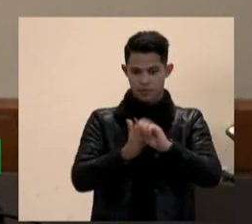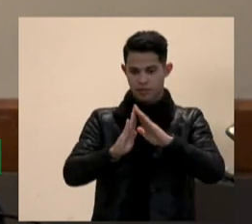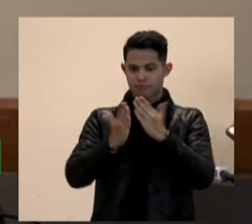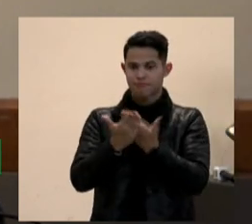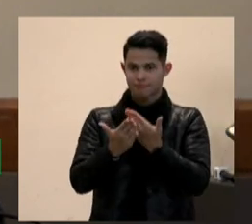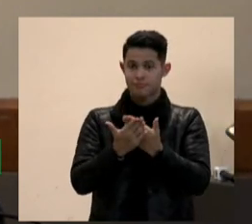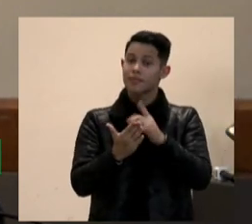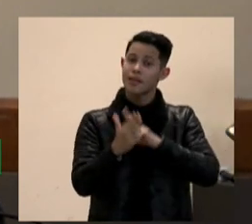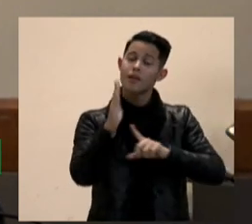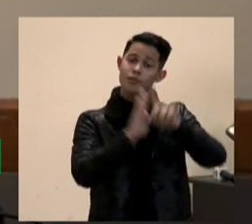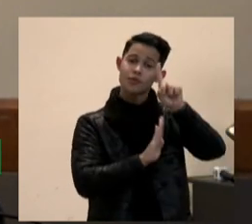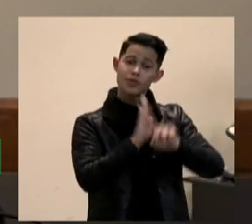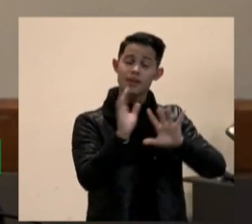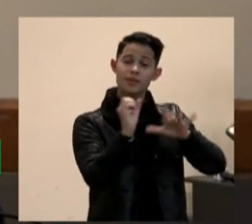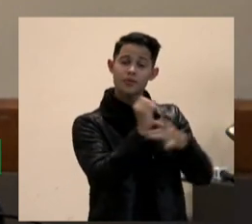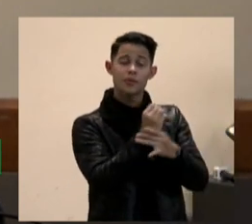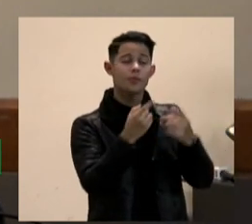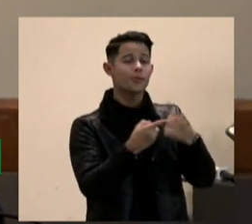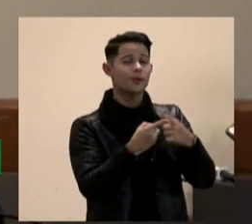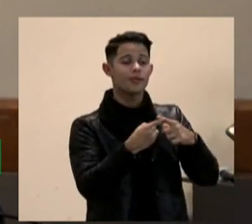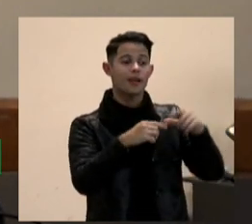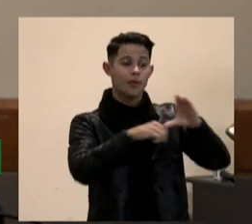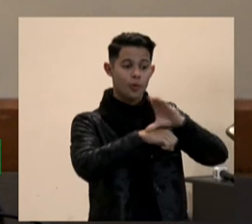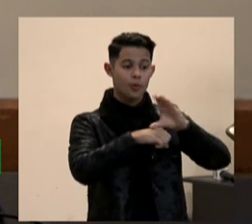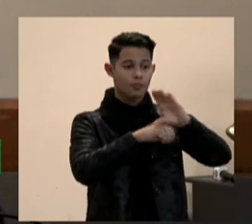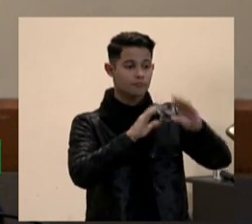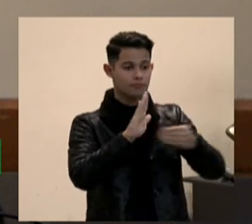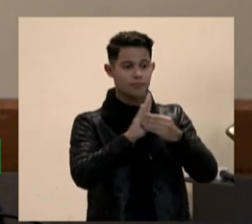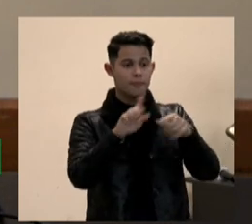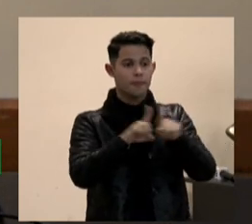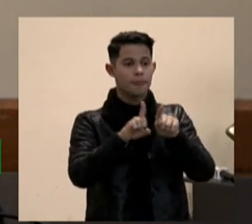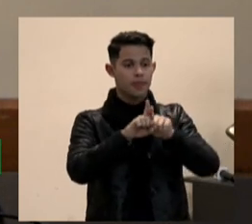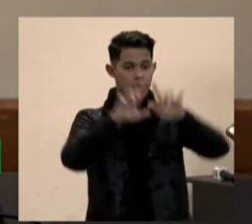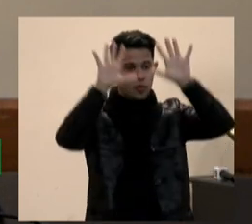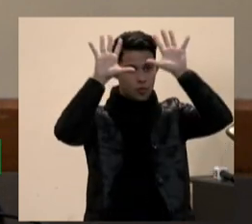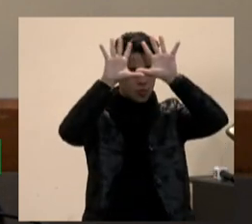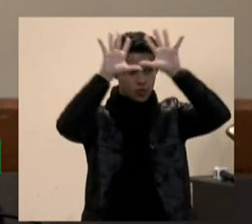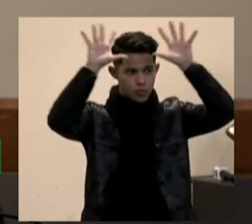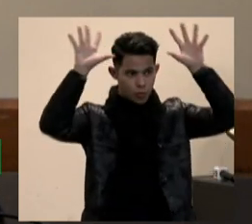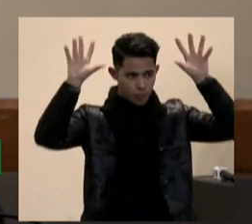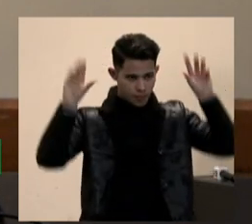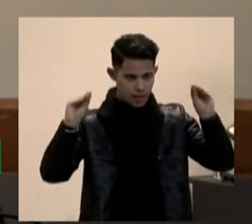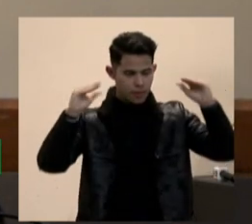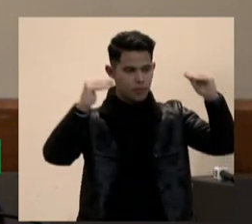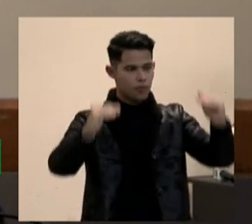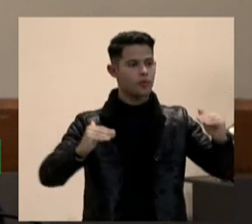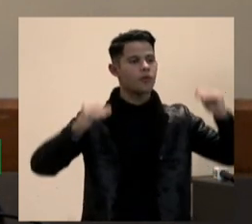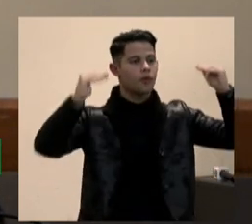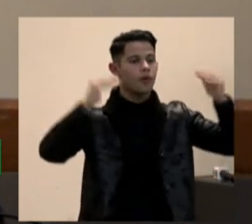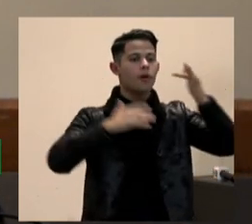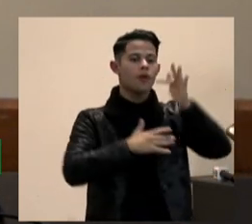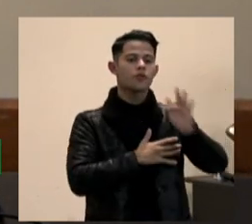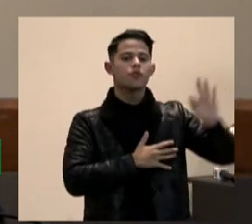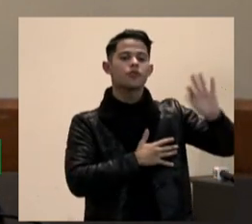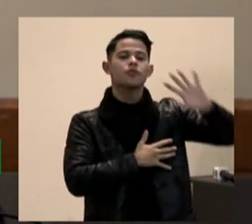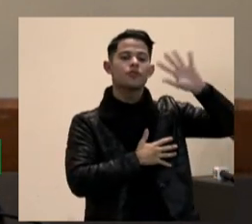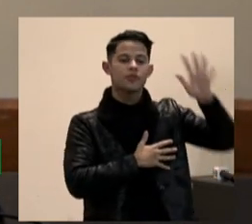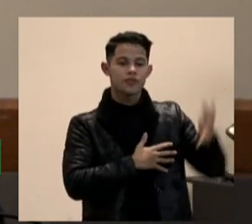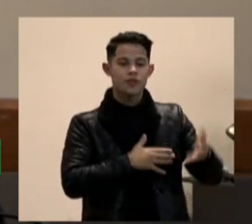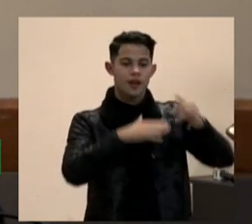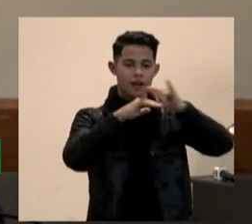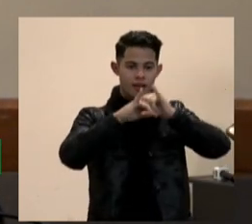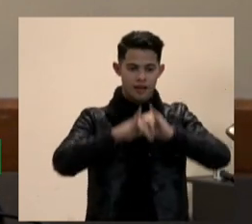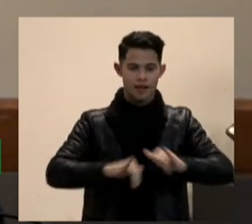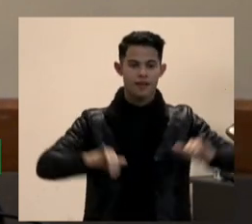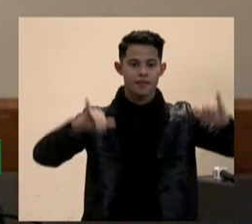porque isso está na Constituição. O STF já deu seu parecer de que não é porque o 4 e